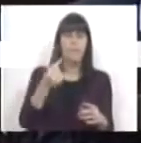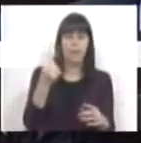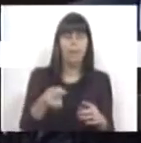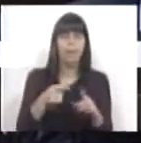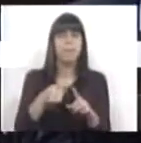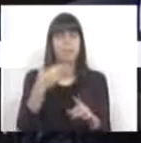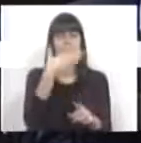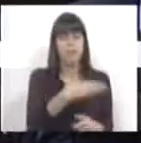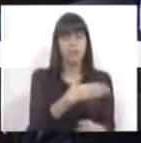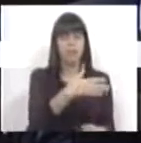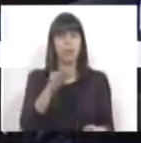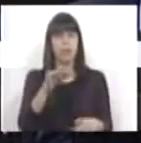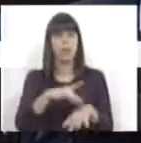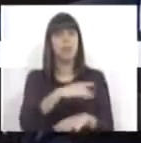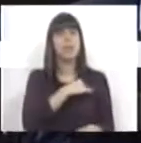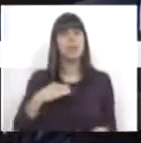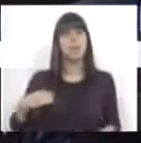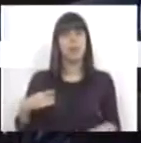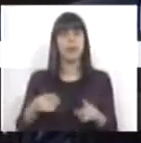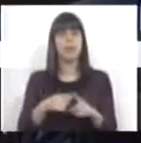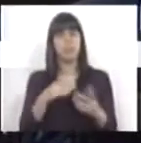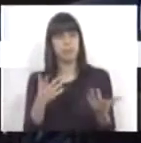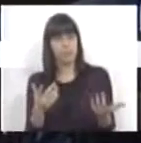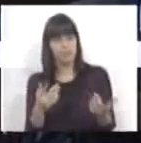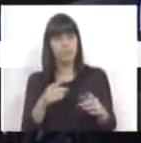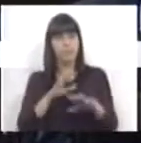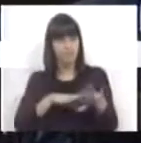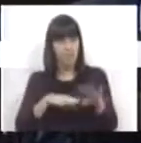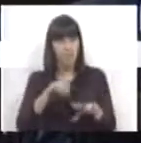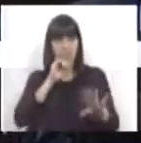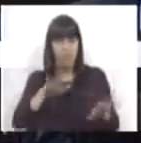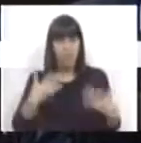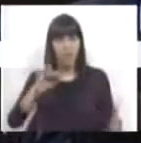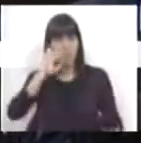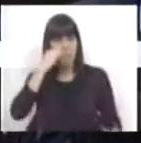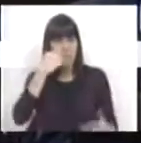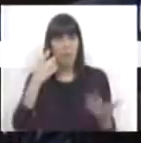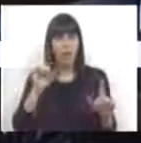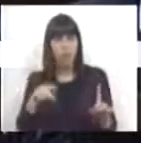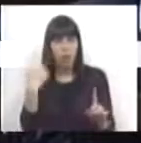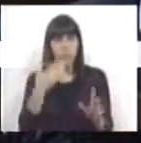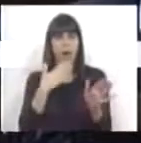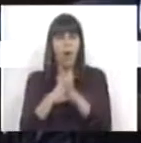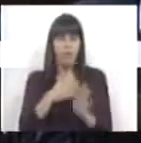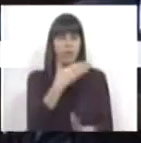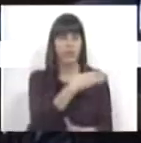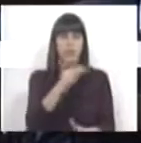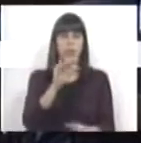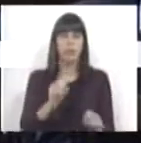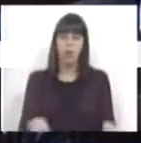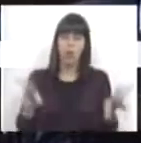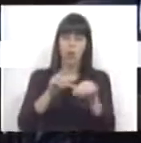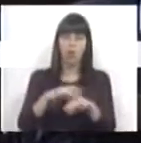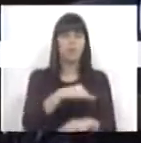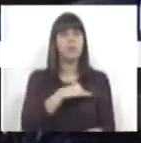especialização de 114 médicos, se dê ao luxo de desperdiçar 114 novos